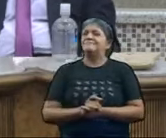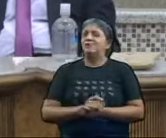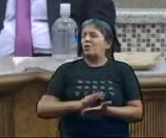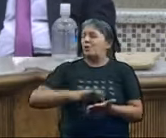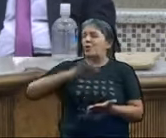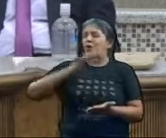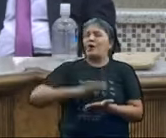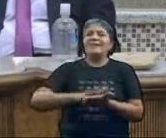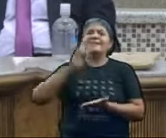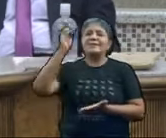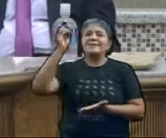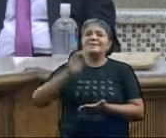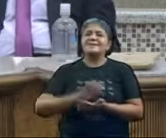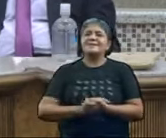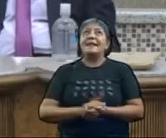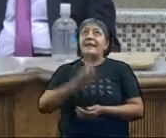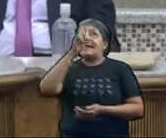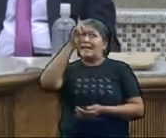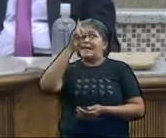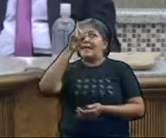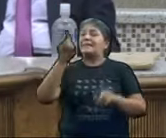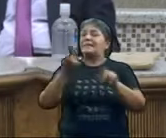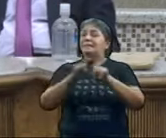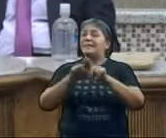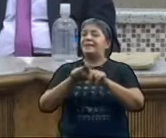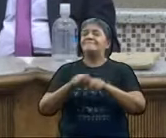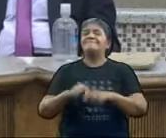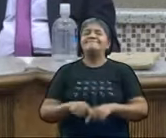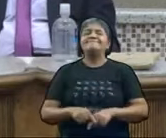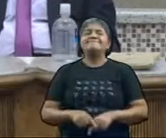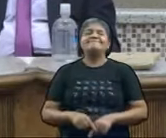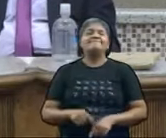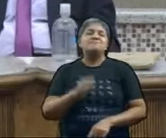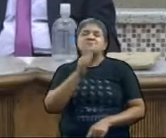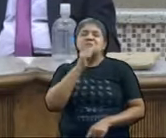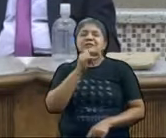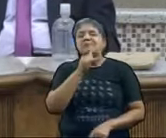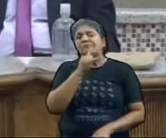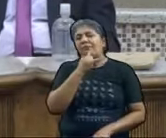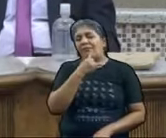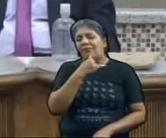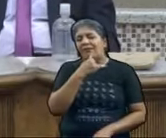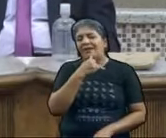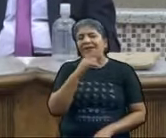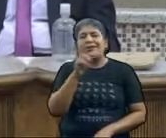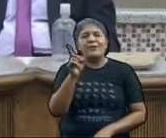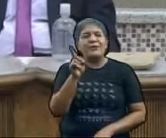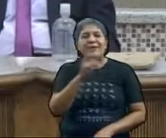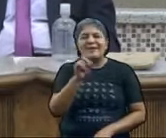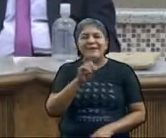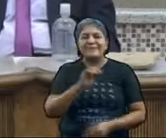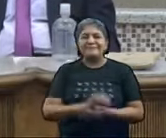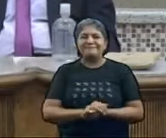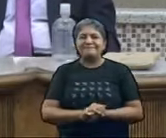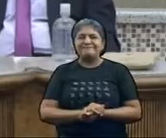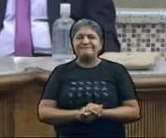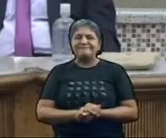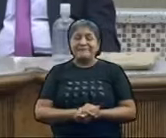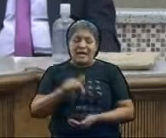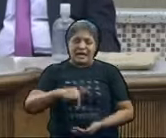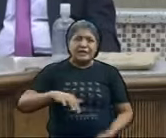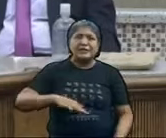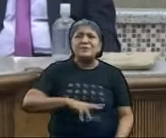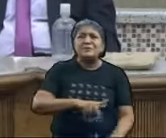Senhor. Nós, os habitantes da terra, não são somente nós aqui de Goiânia, mas os habitantes da terra hoje estão sofrendo.